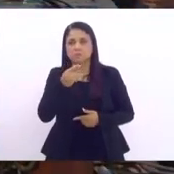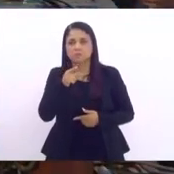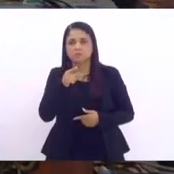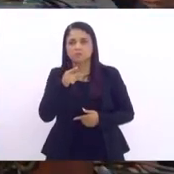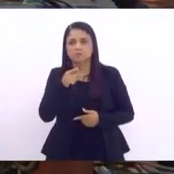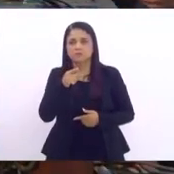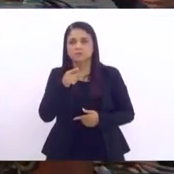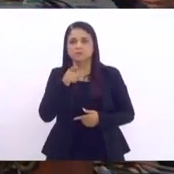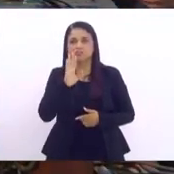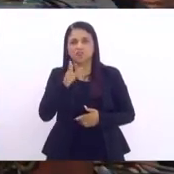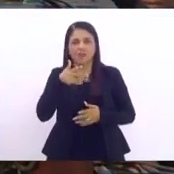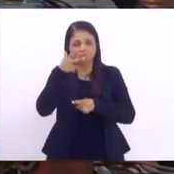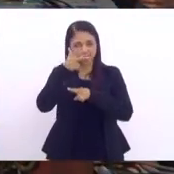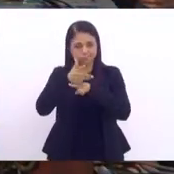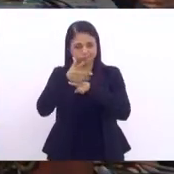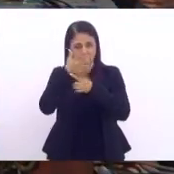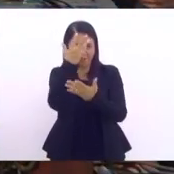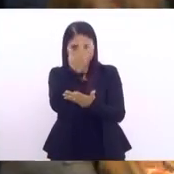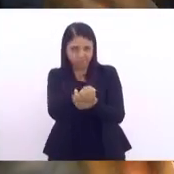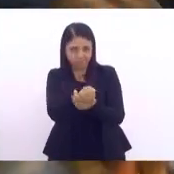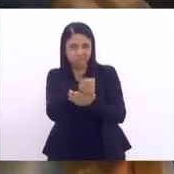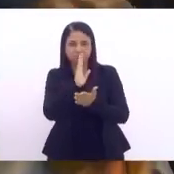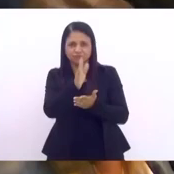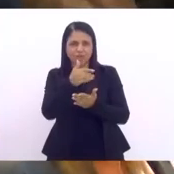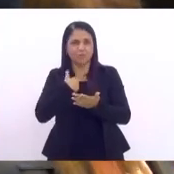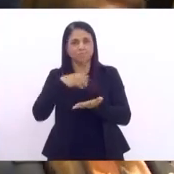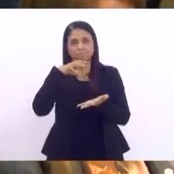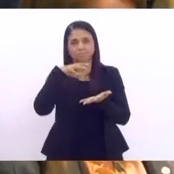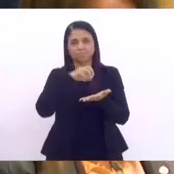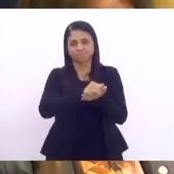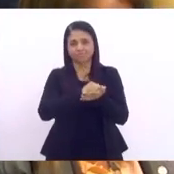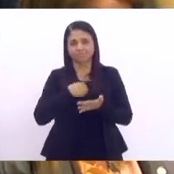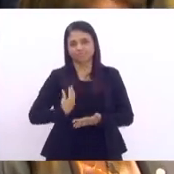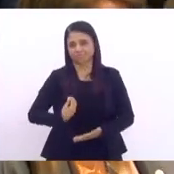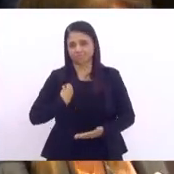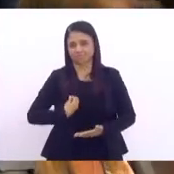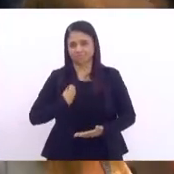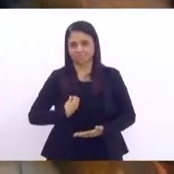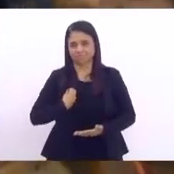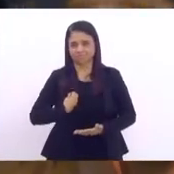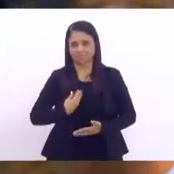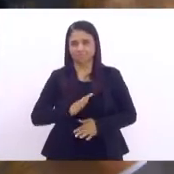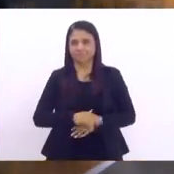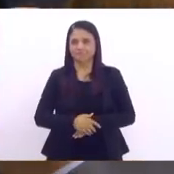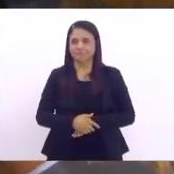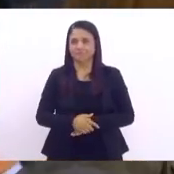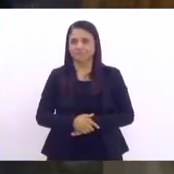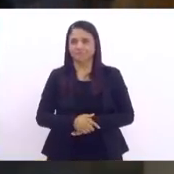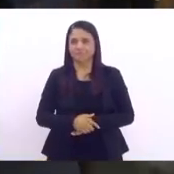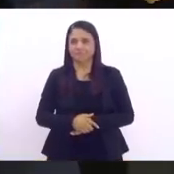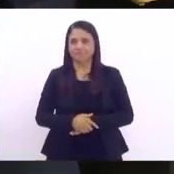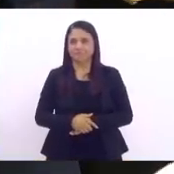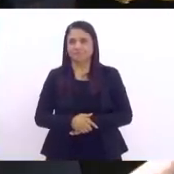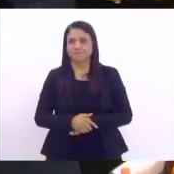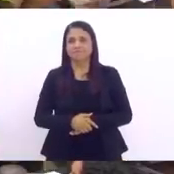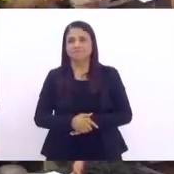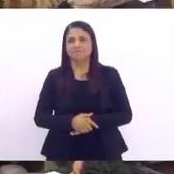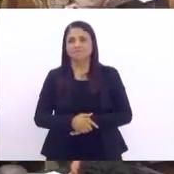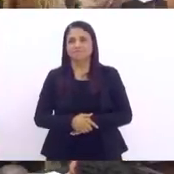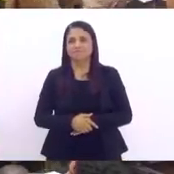então já está devidamente presenciado. Não pode ser descontado, não pode ser descontado no meu salário,